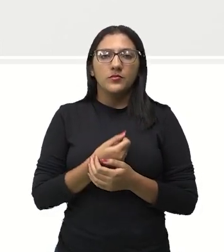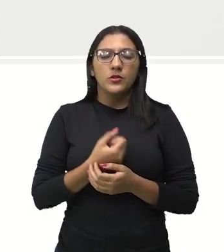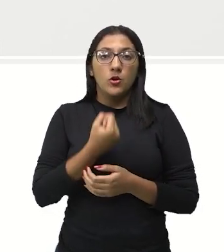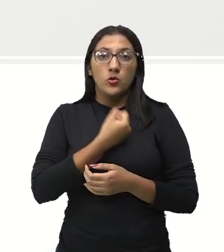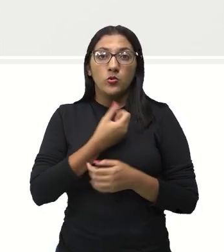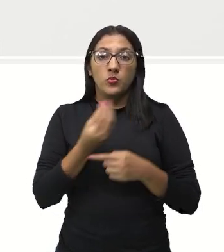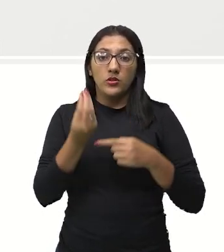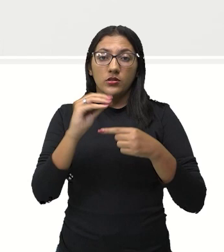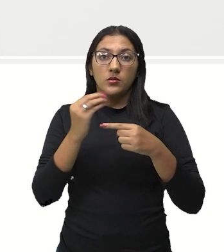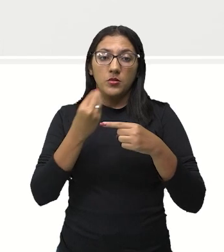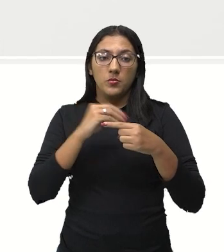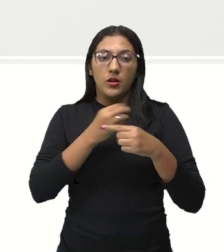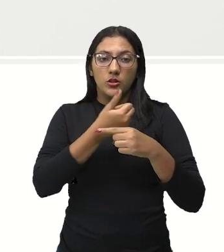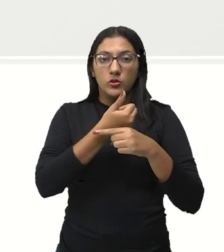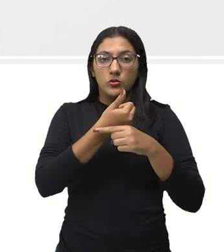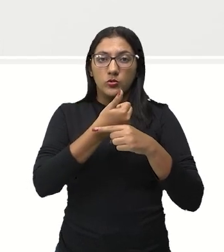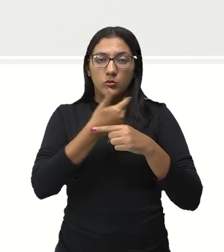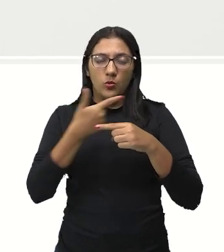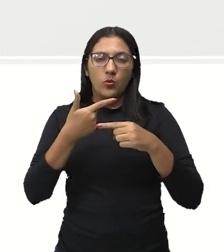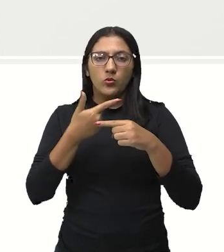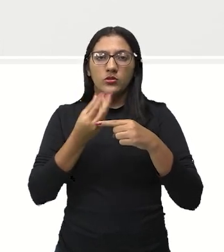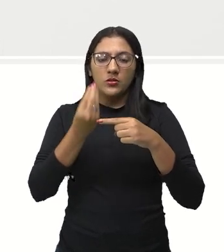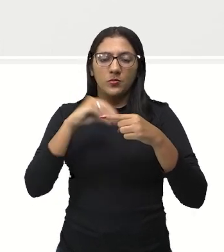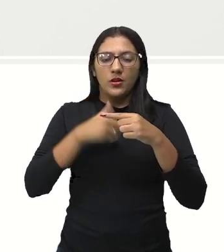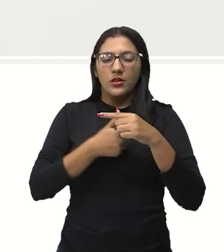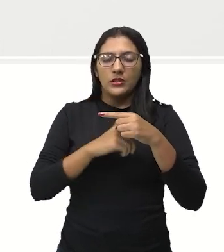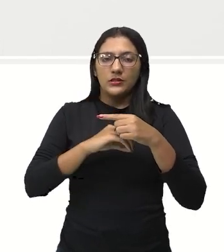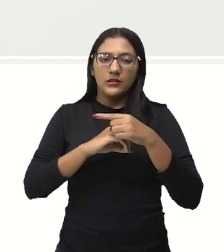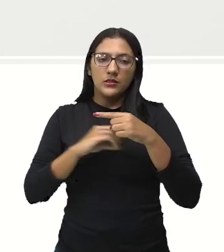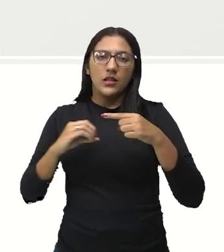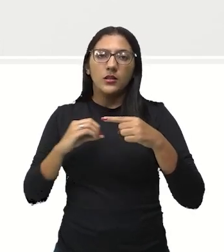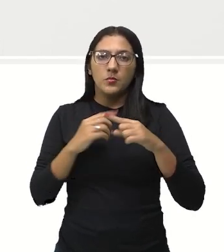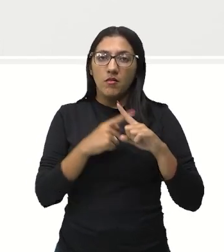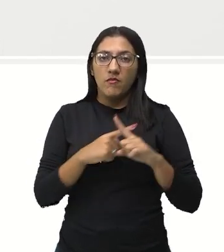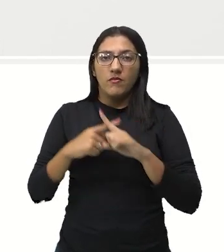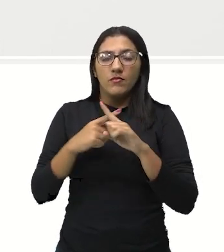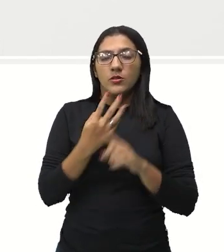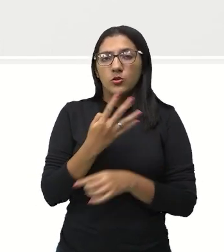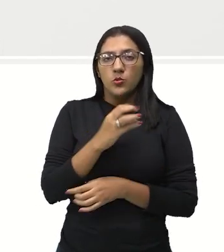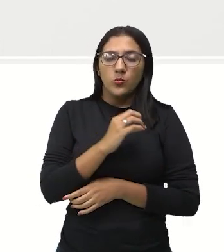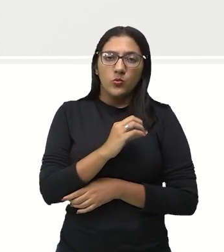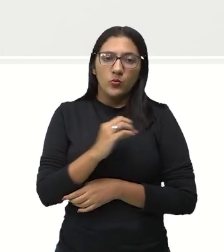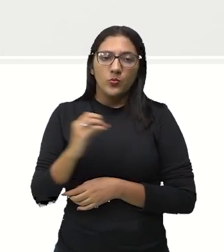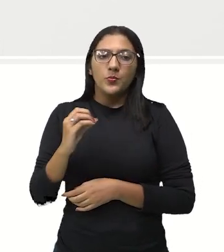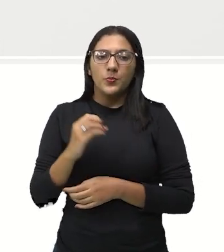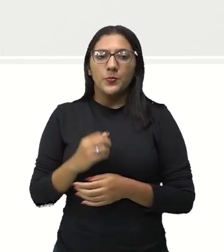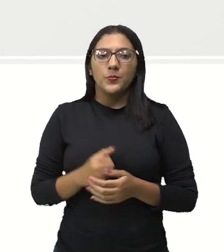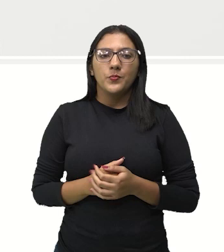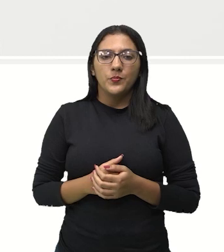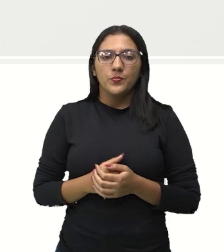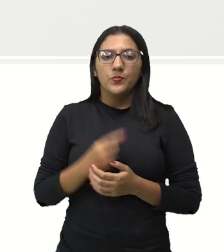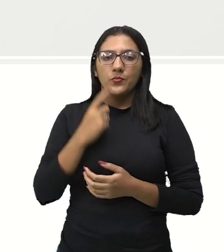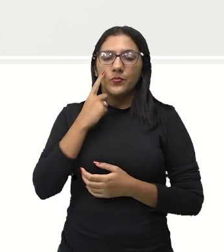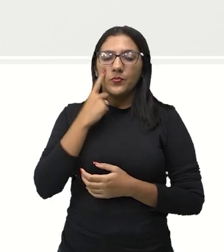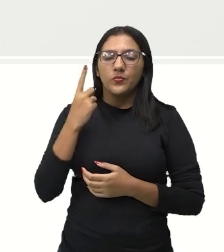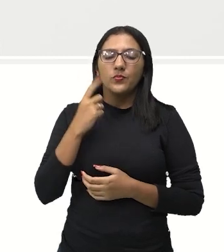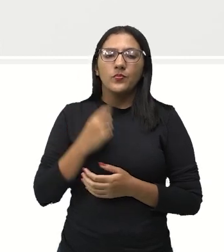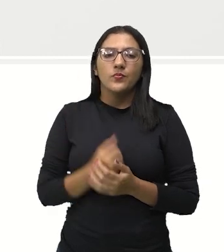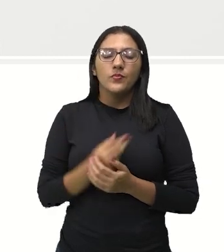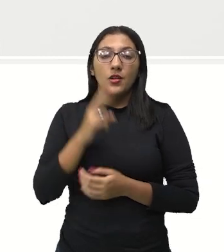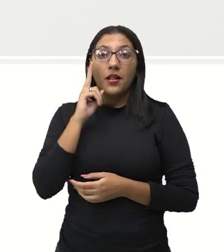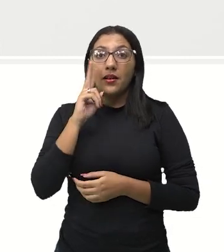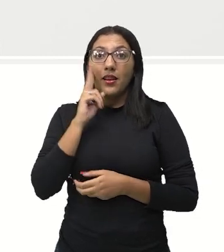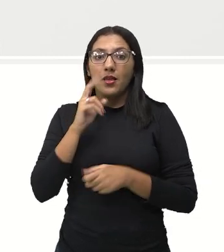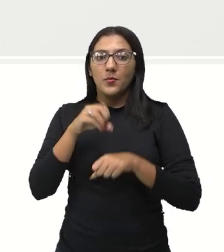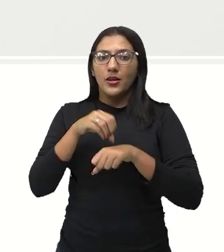sobre 100 vezes 400. Isso aqui vai ser igual. Olha só a dica do